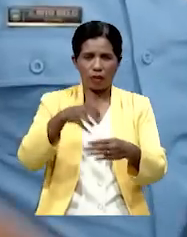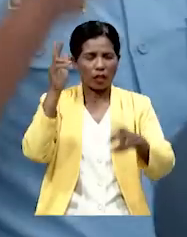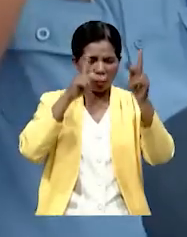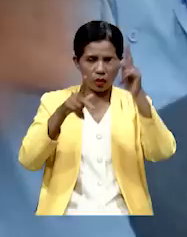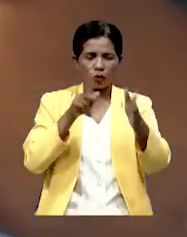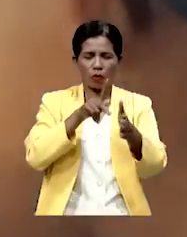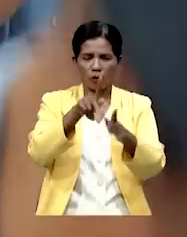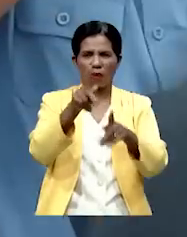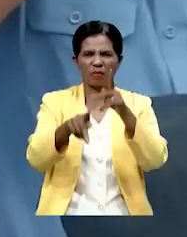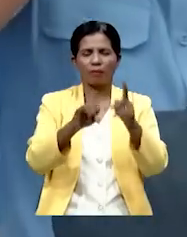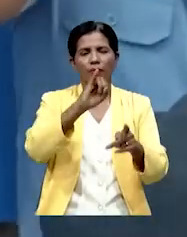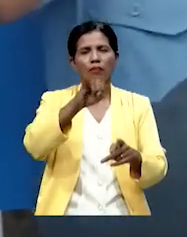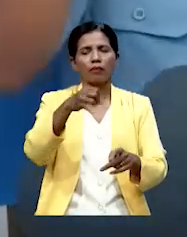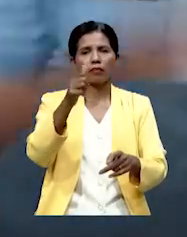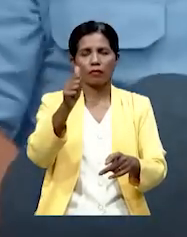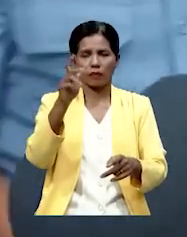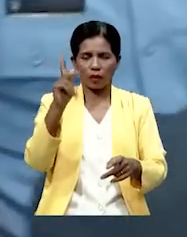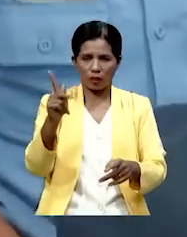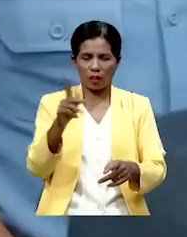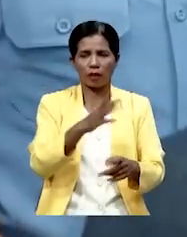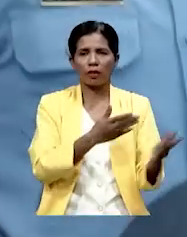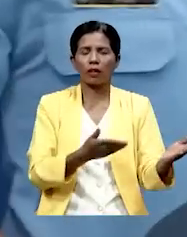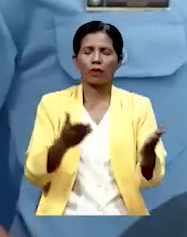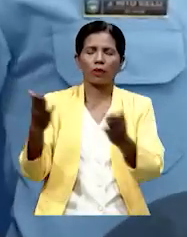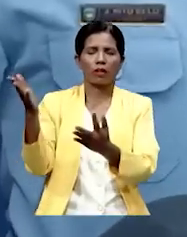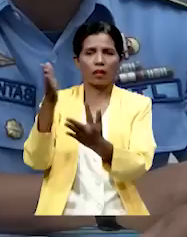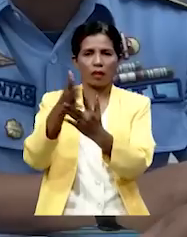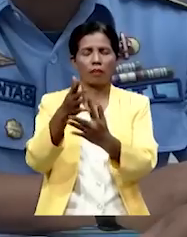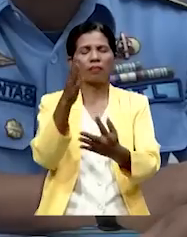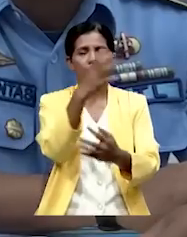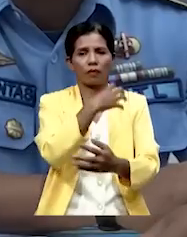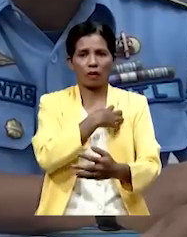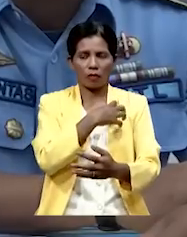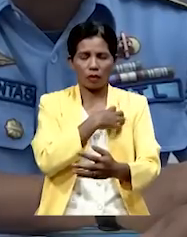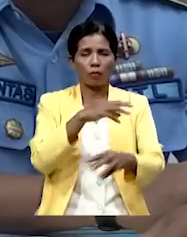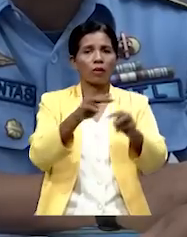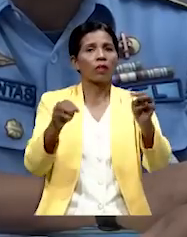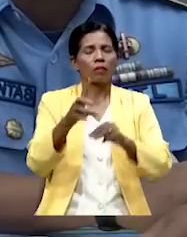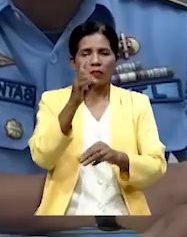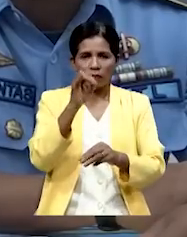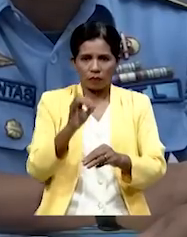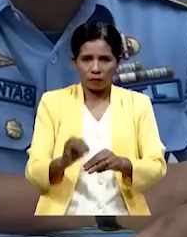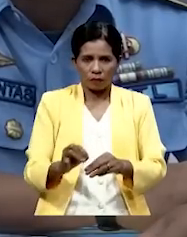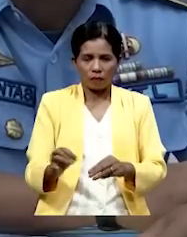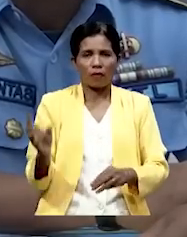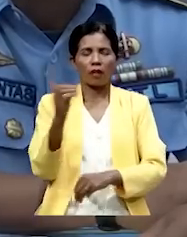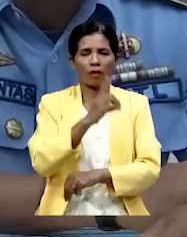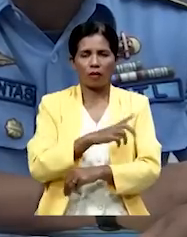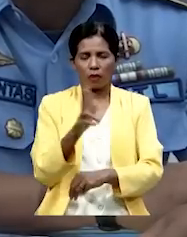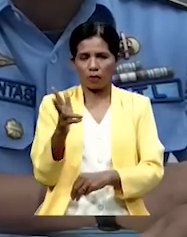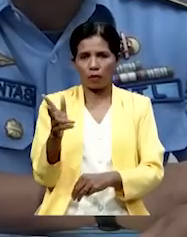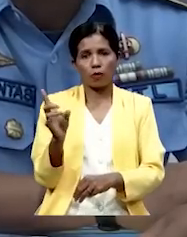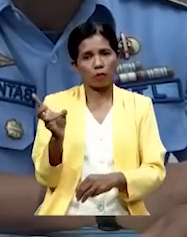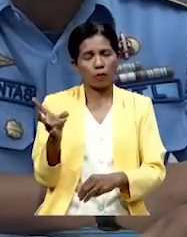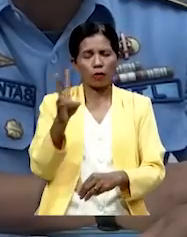homicídio Isaac Sinarai da Costa, Seilori Badetem e a cela comando PNT do município de Ili, durante o recito número 5, já foi